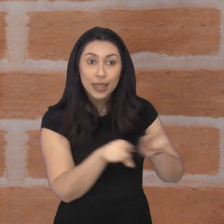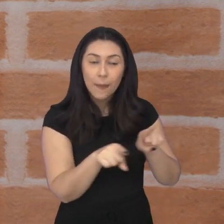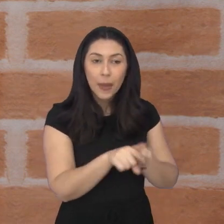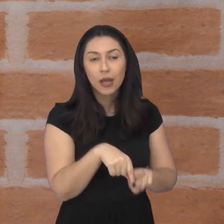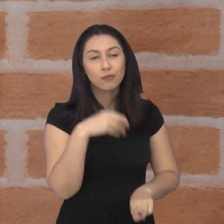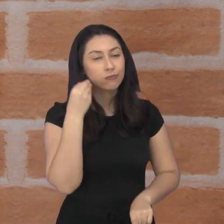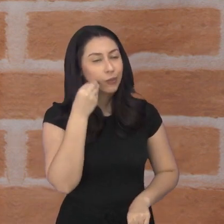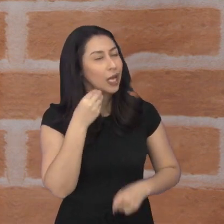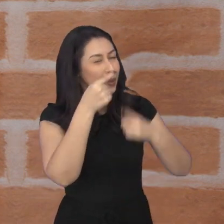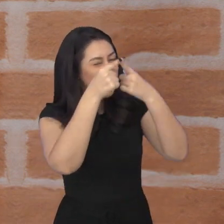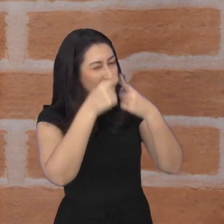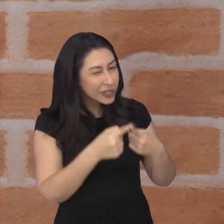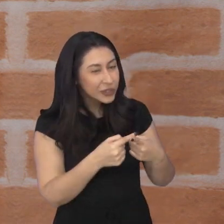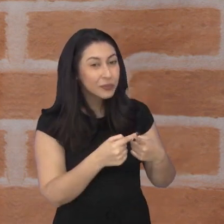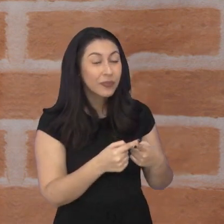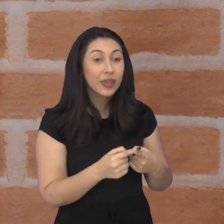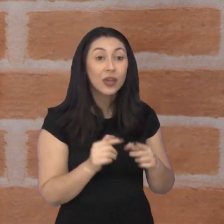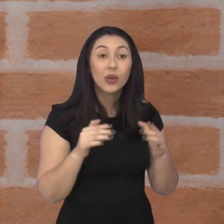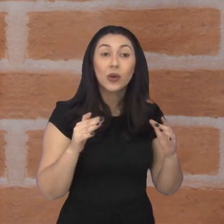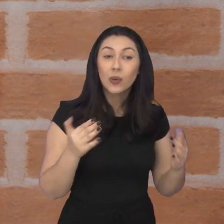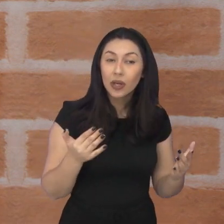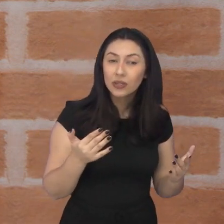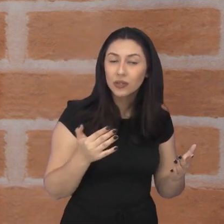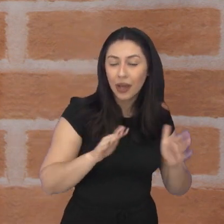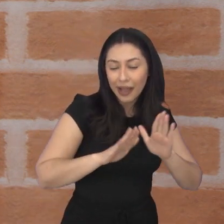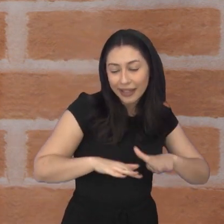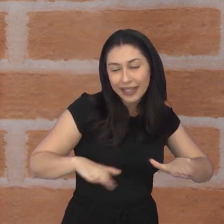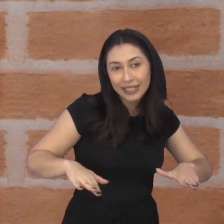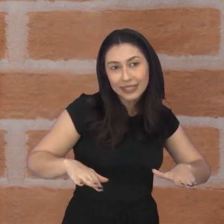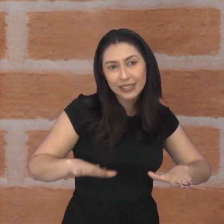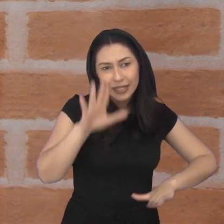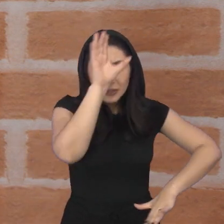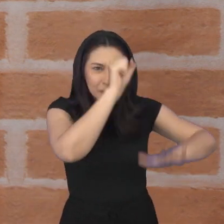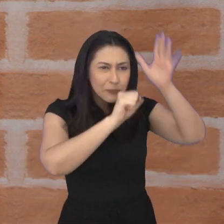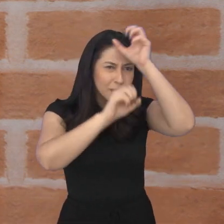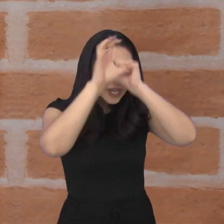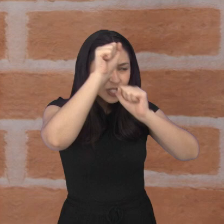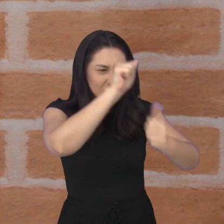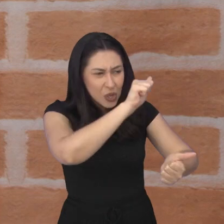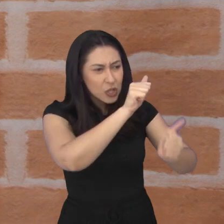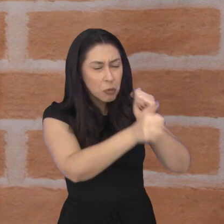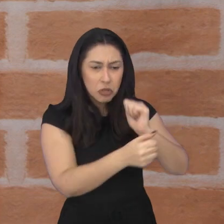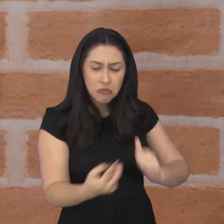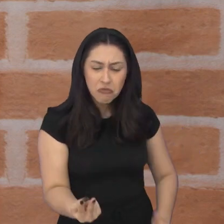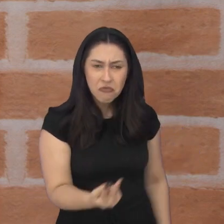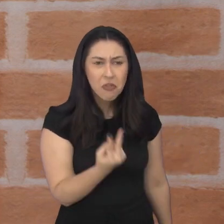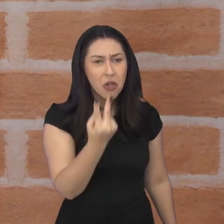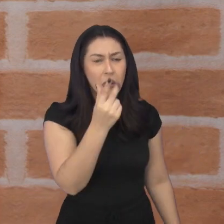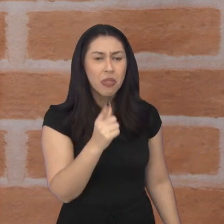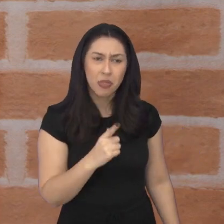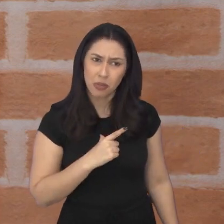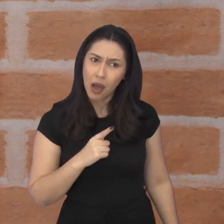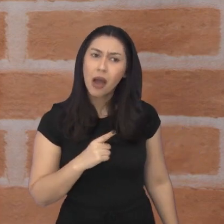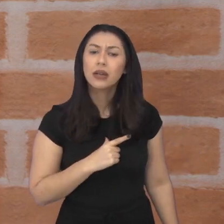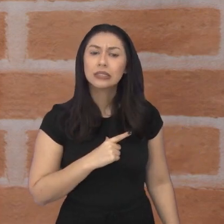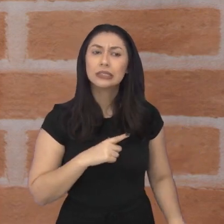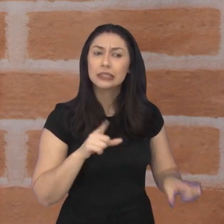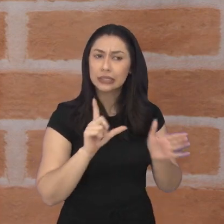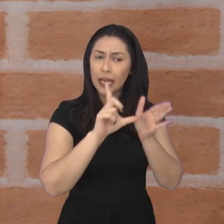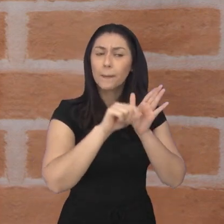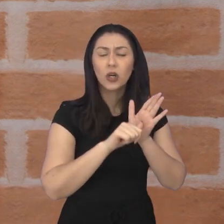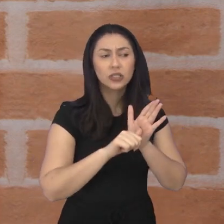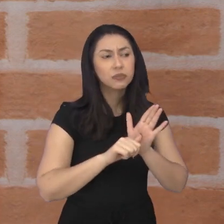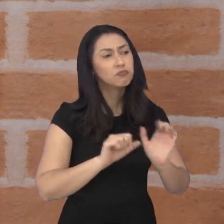esporte competitivo. Sim. Então, quando você é criança, você aprende muito os valores do esporte, né? Você vivencia muitas coisas que você leva para sua